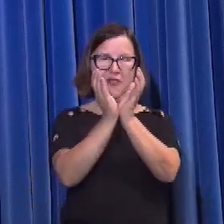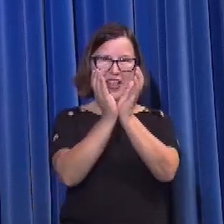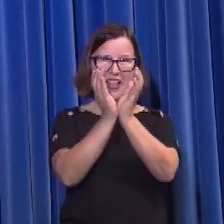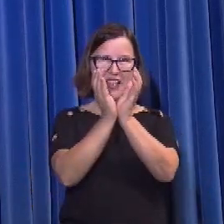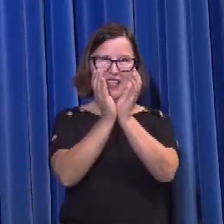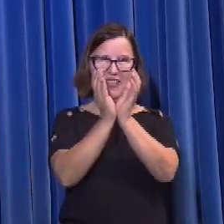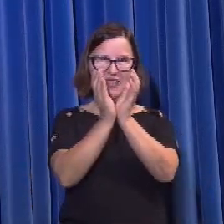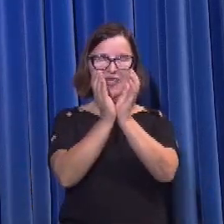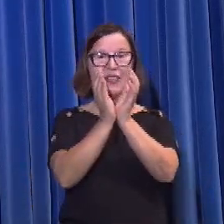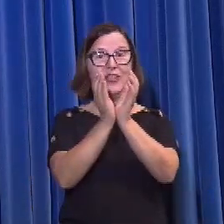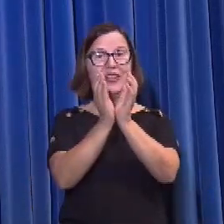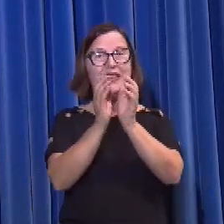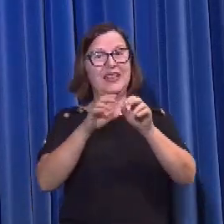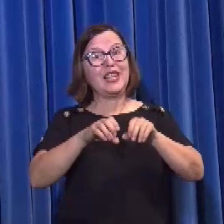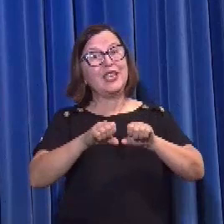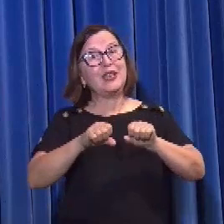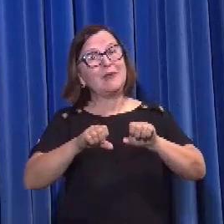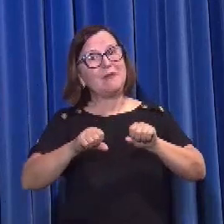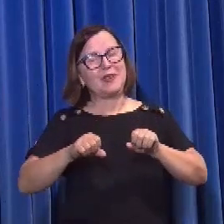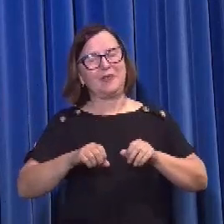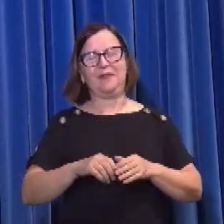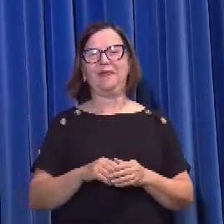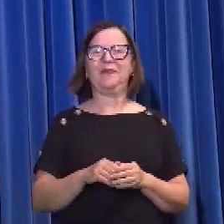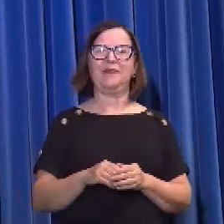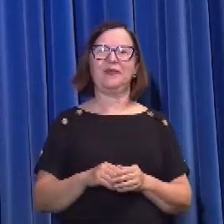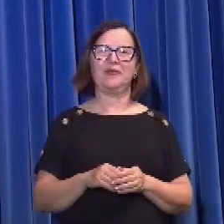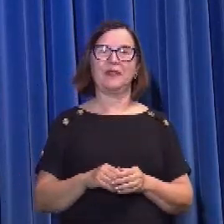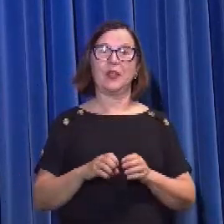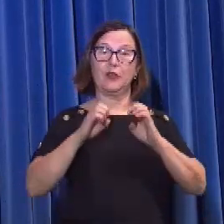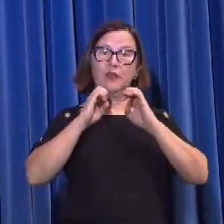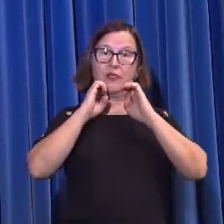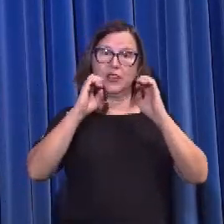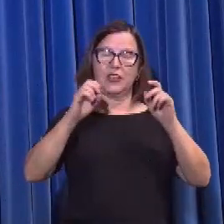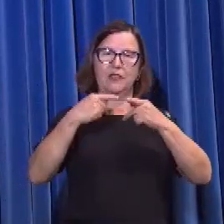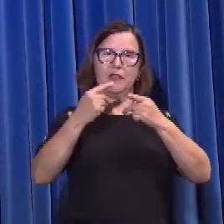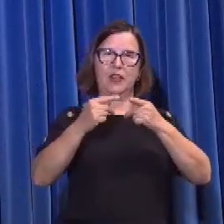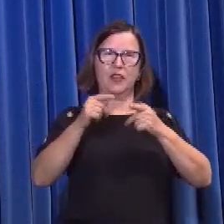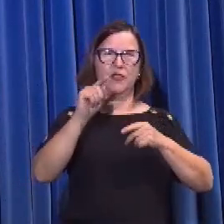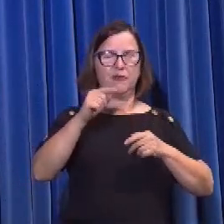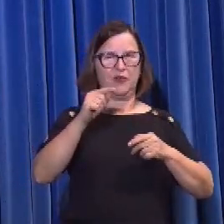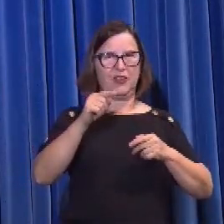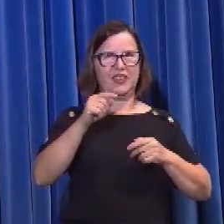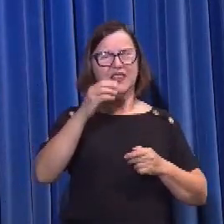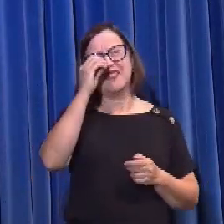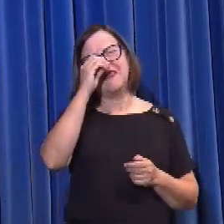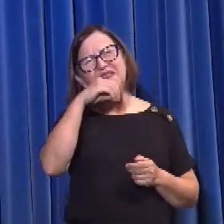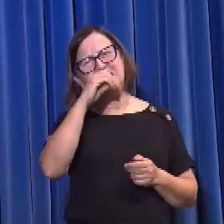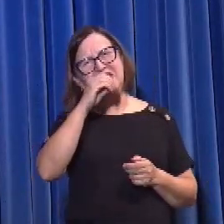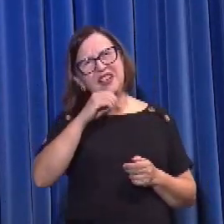barro. O Evangelho vai dizer, você é um vaso frágil de barro.